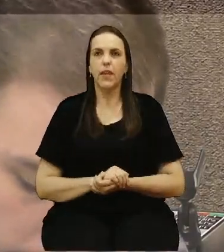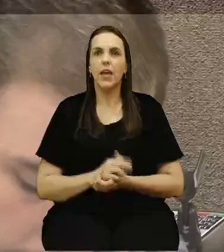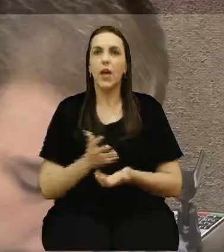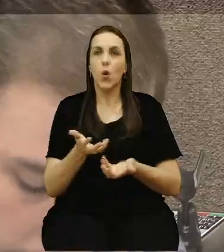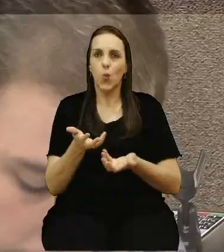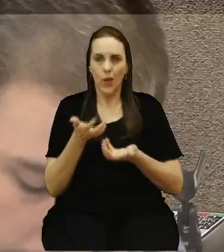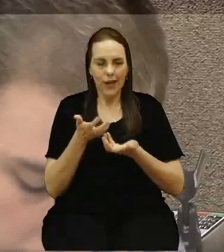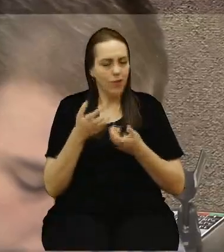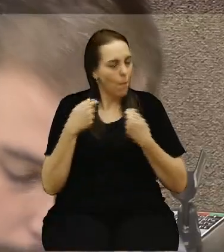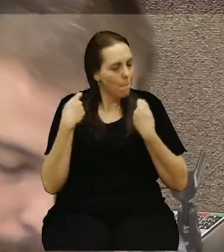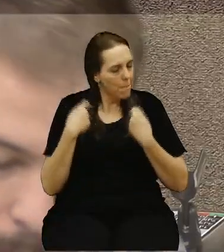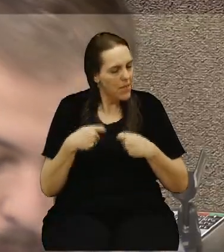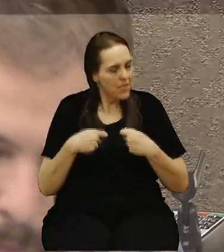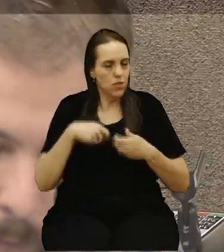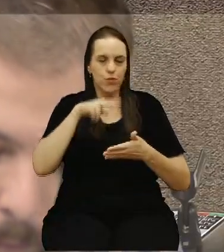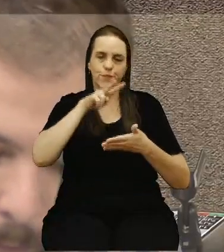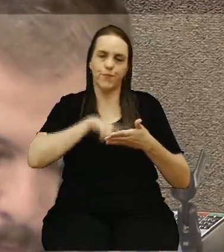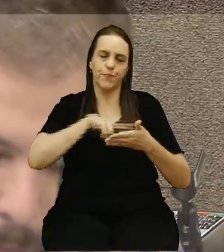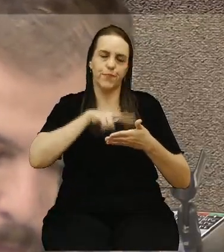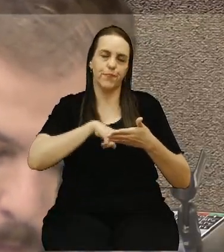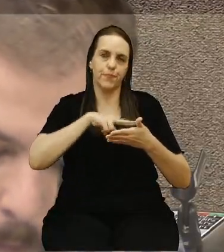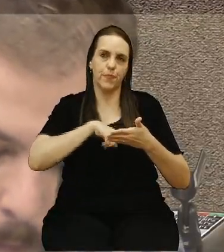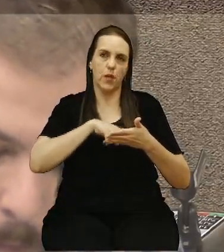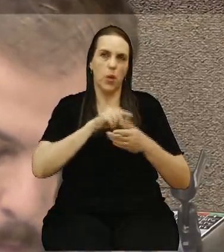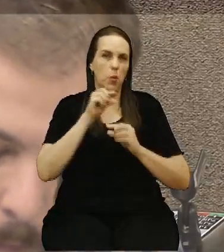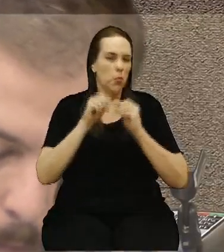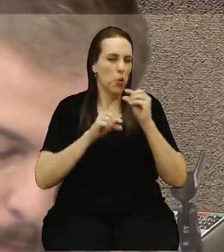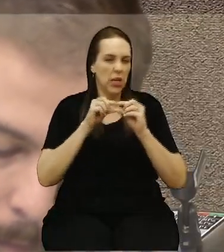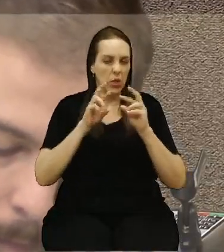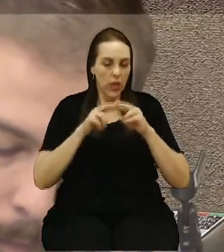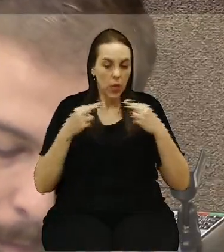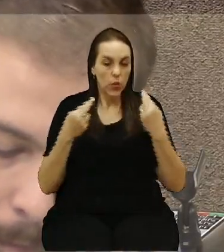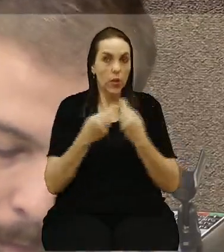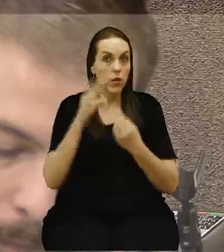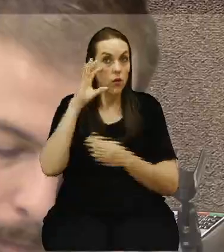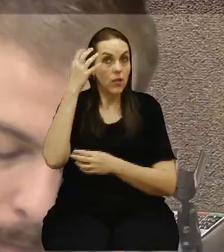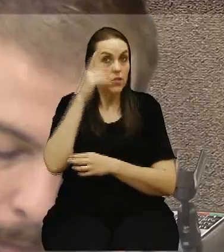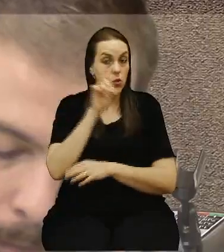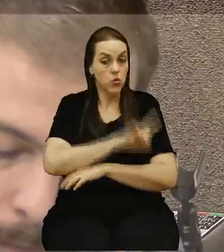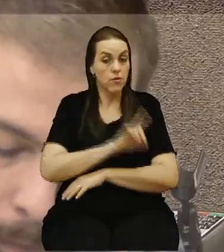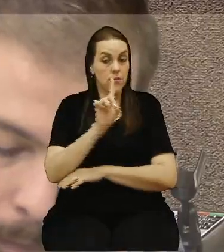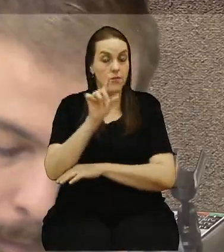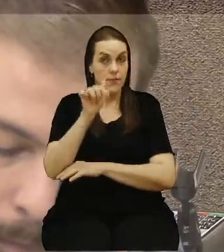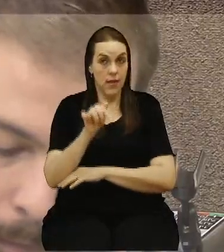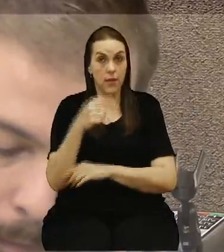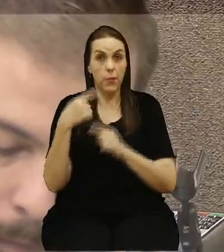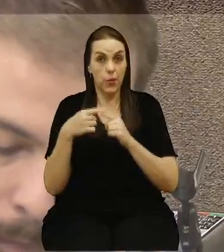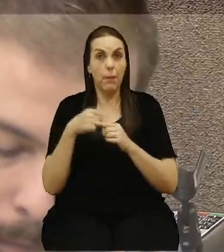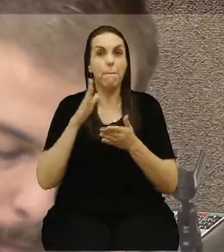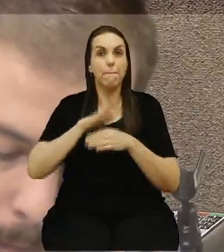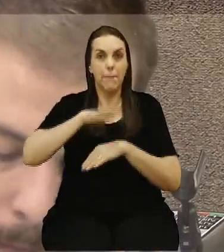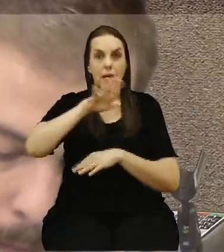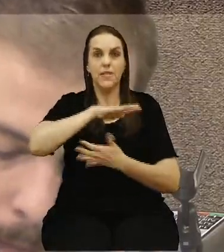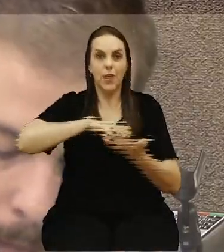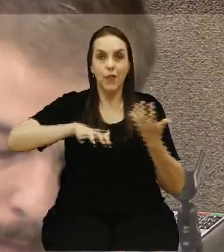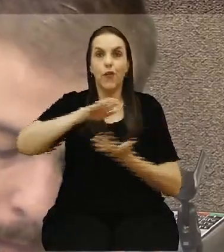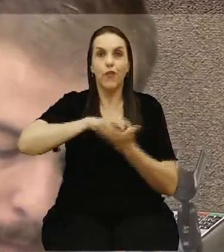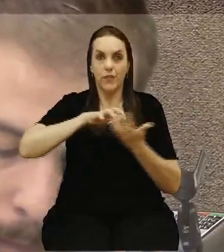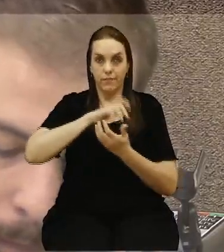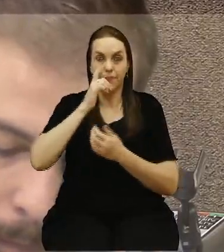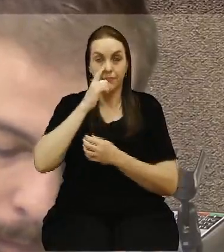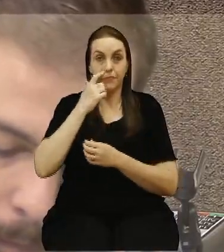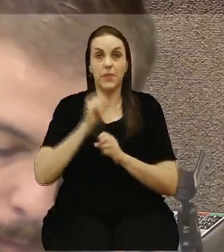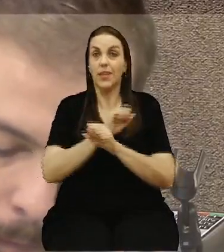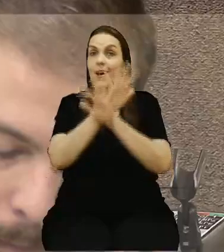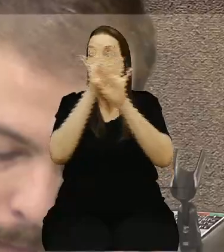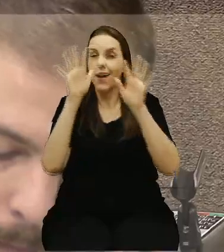eu preciso ler um pouquinho da reunião do que aconteceu dia 17, porque tem mais envolvidos, né? E eu quero deixar